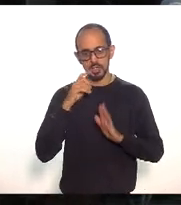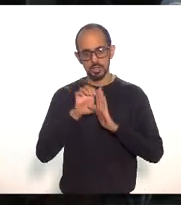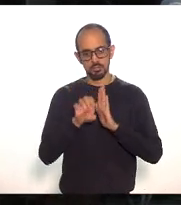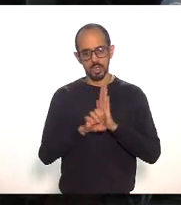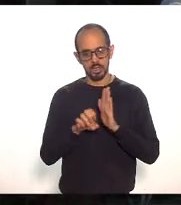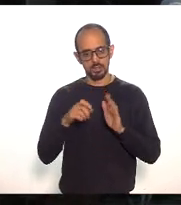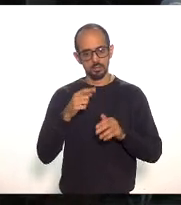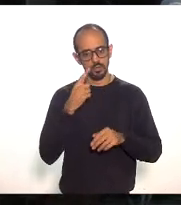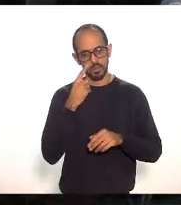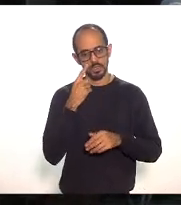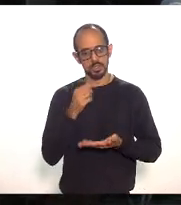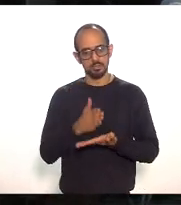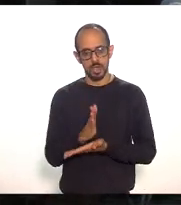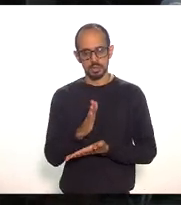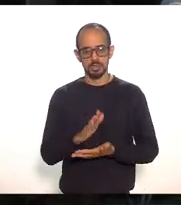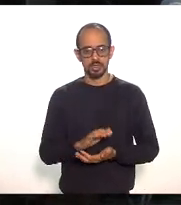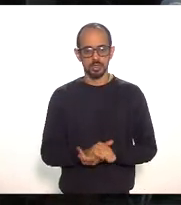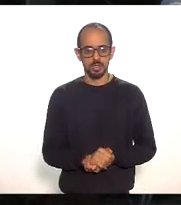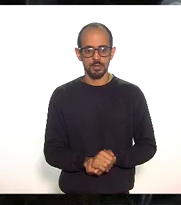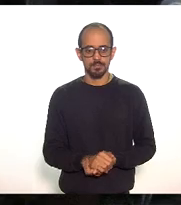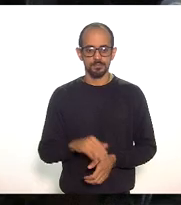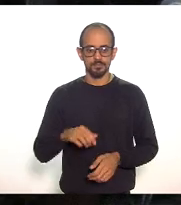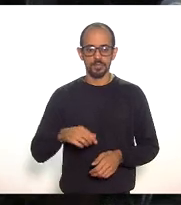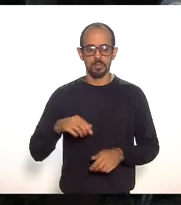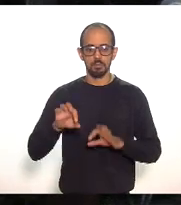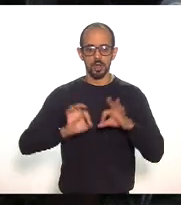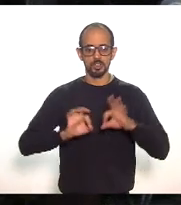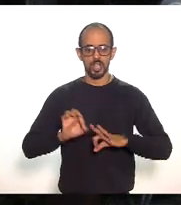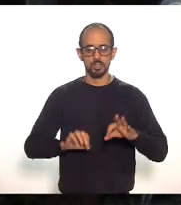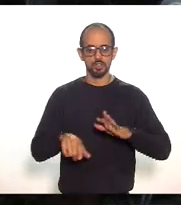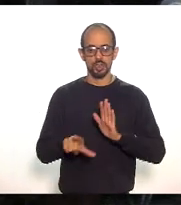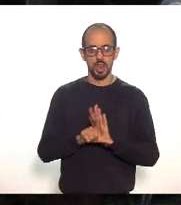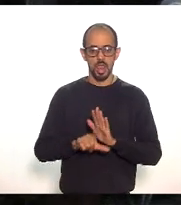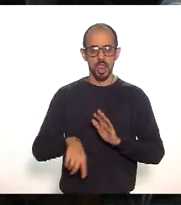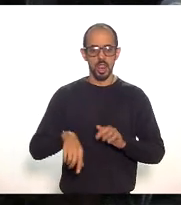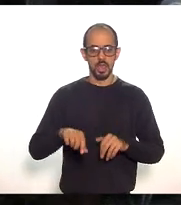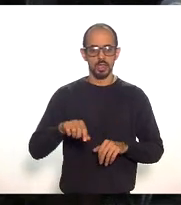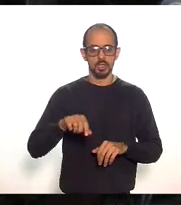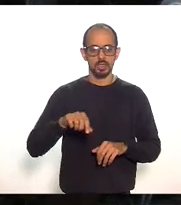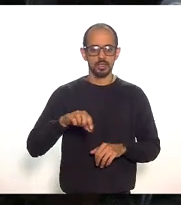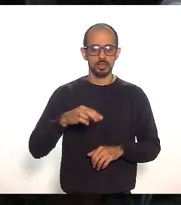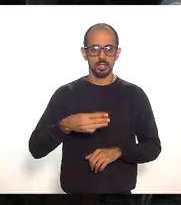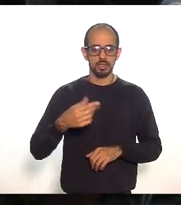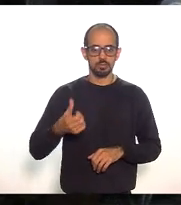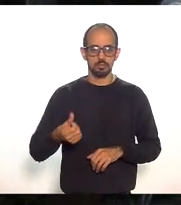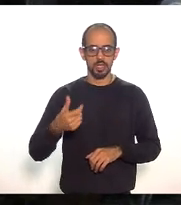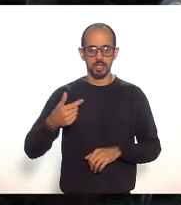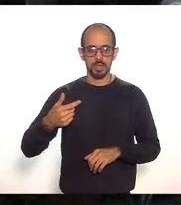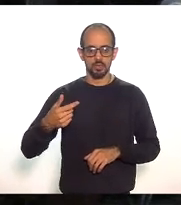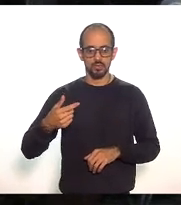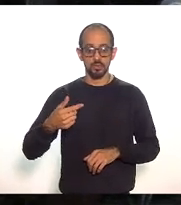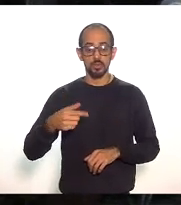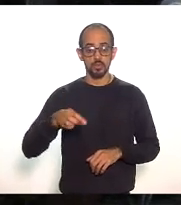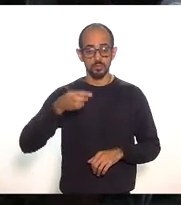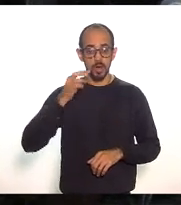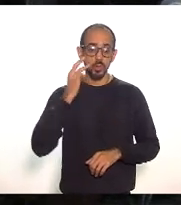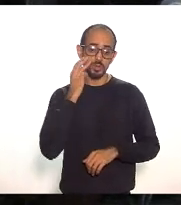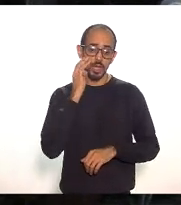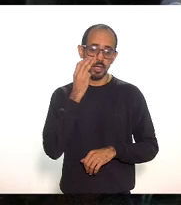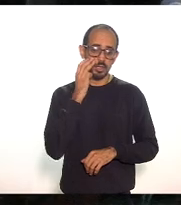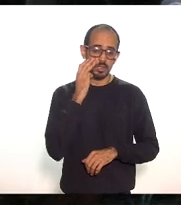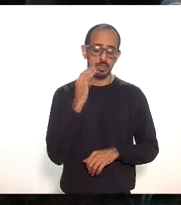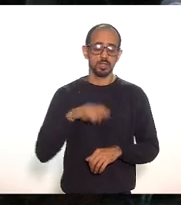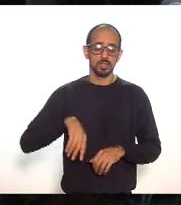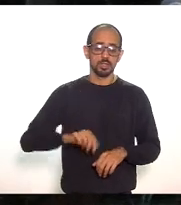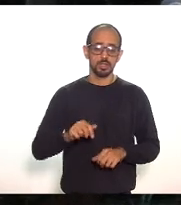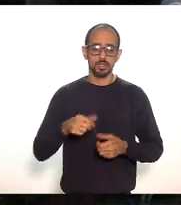agora. Projeto de lei 3676 de 21, de autoria dos deputados Eurico Júnior, André Siciliano, Valdec Carneiro, Valdo Ceasa,